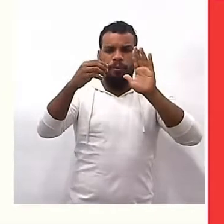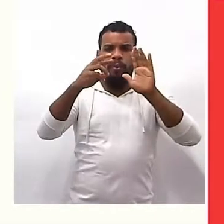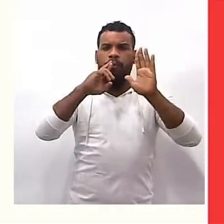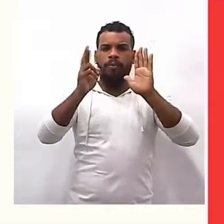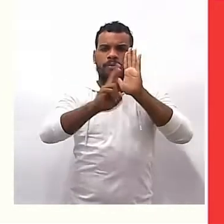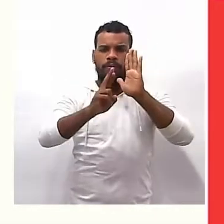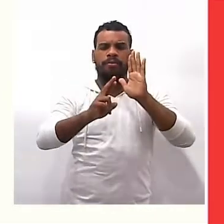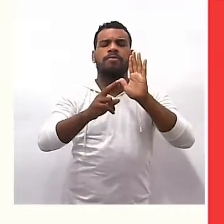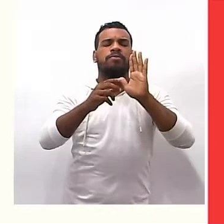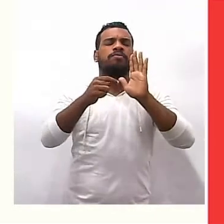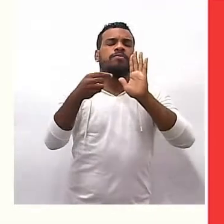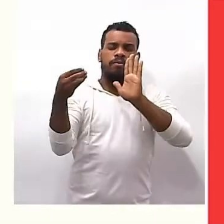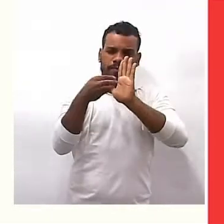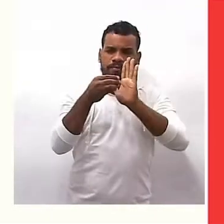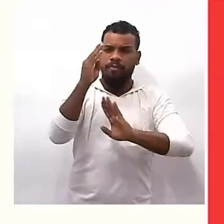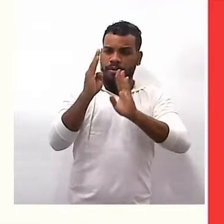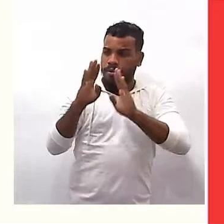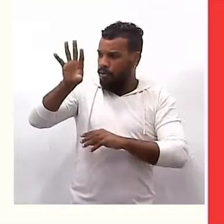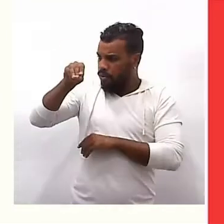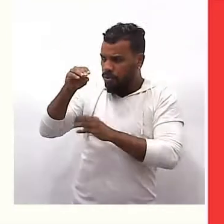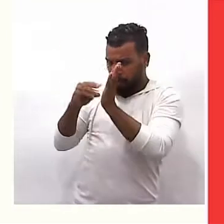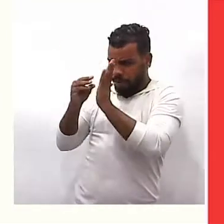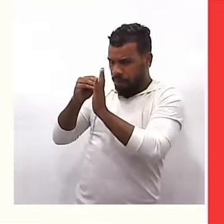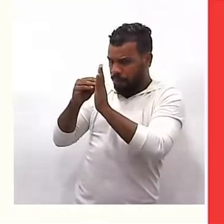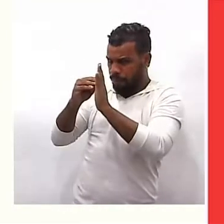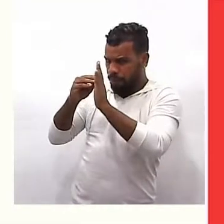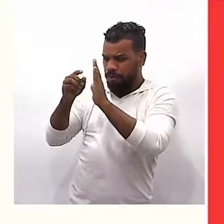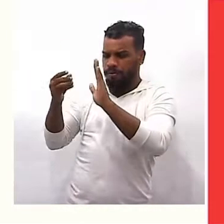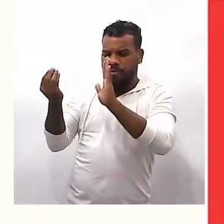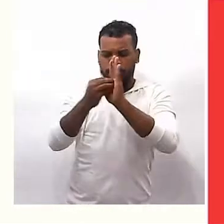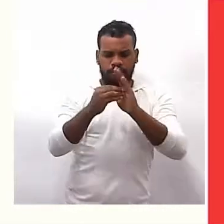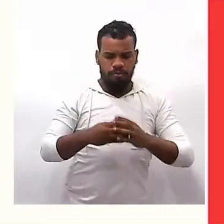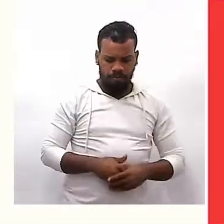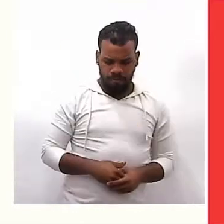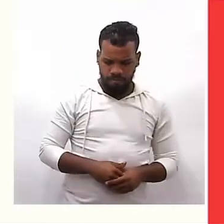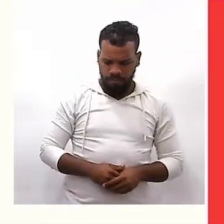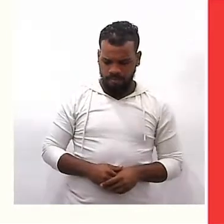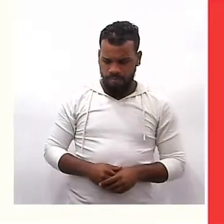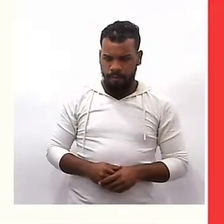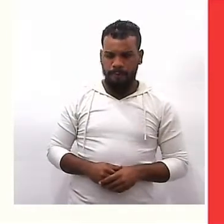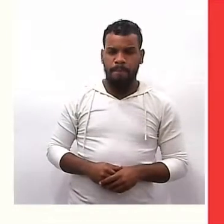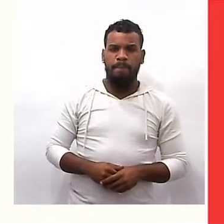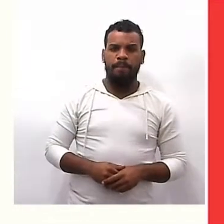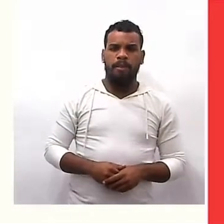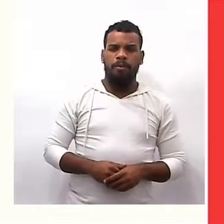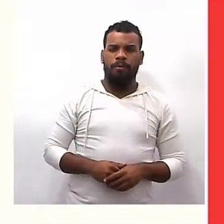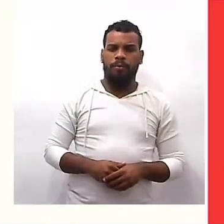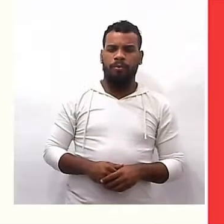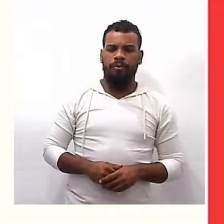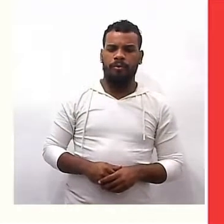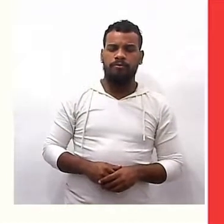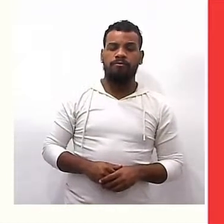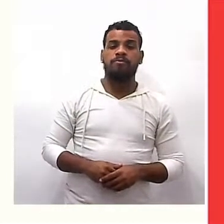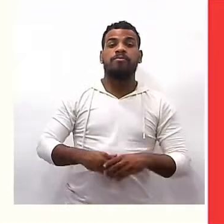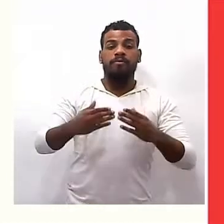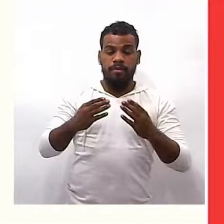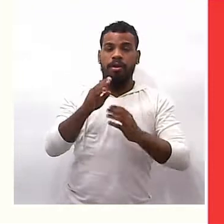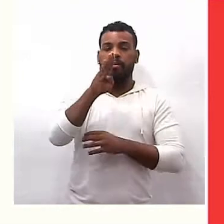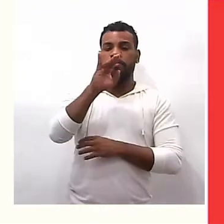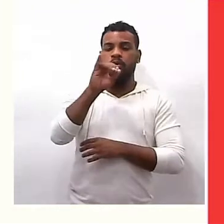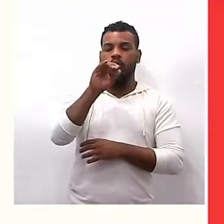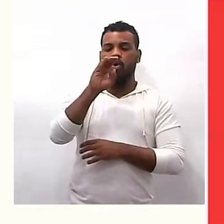da biologia para tentar resolver isso aí. Vê o que esse texto está dizendo. A produção de biocombustíveis é